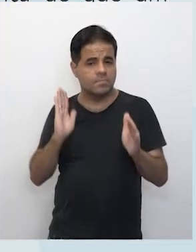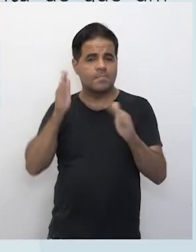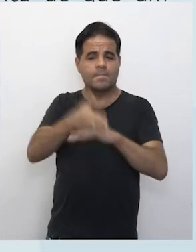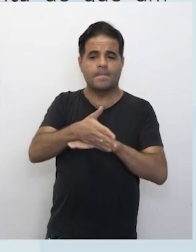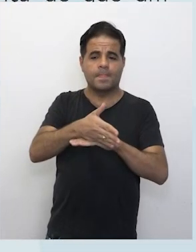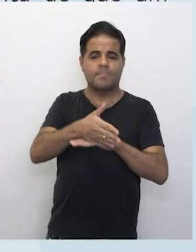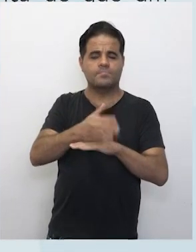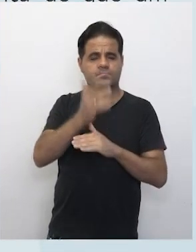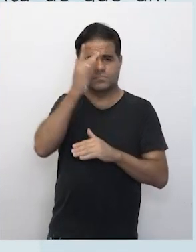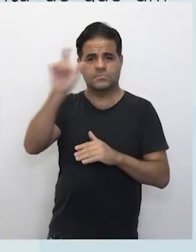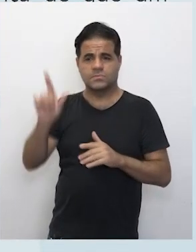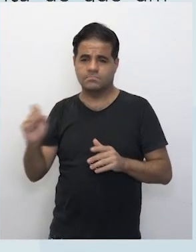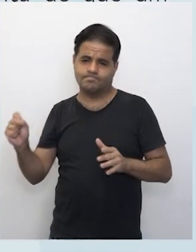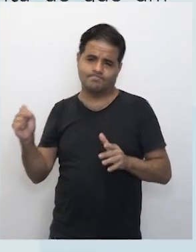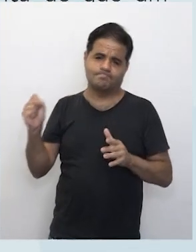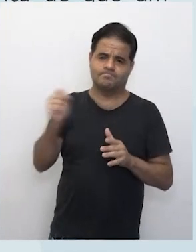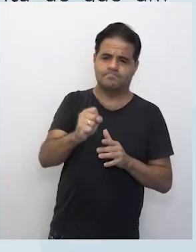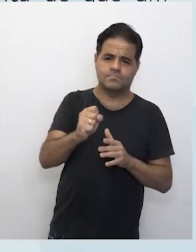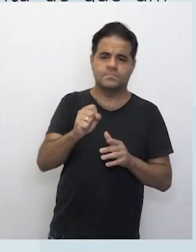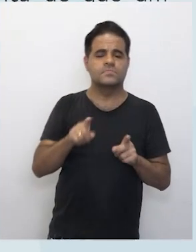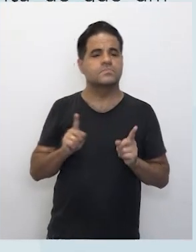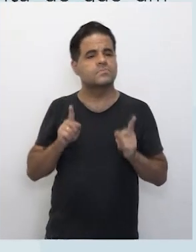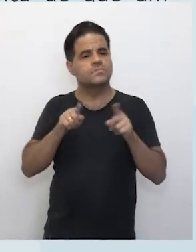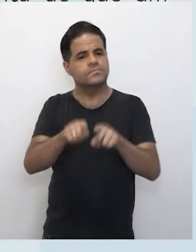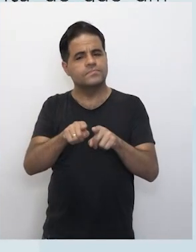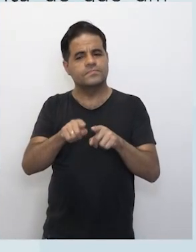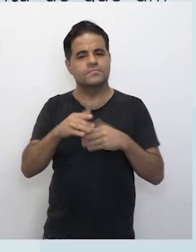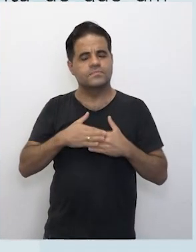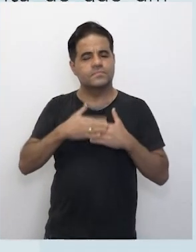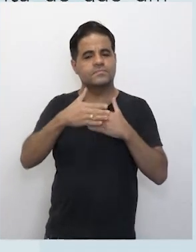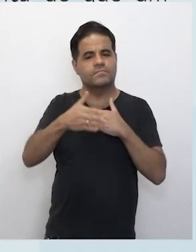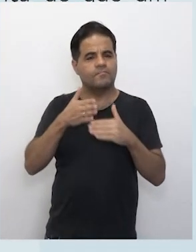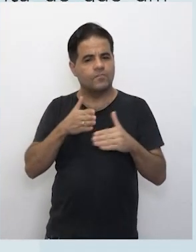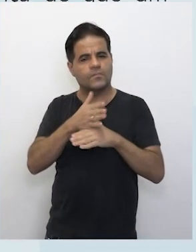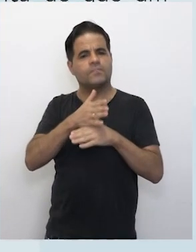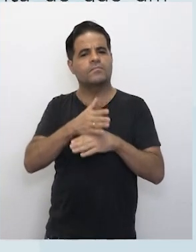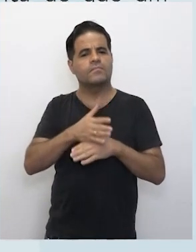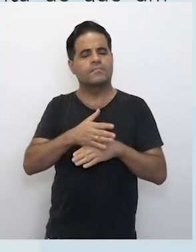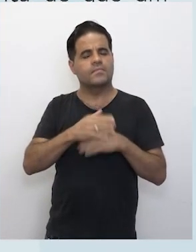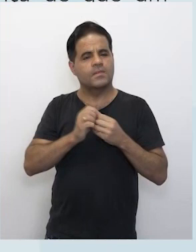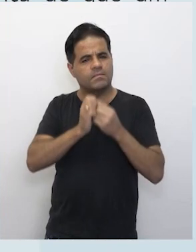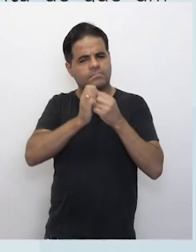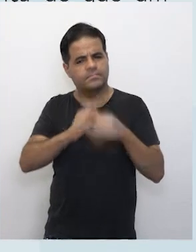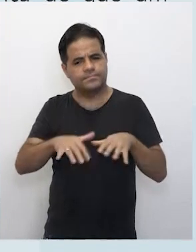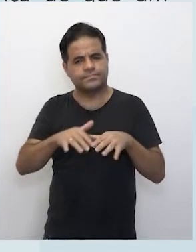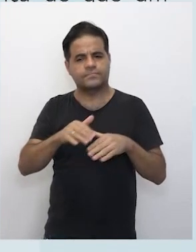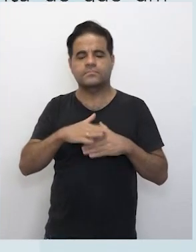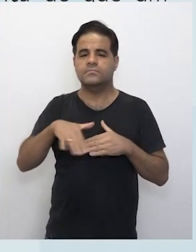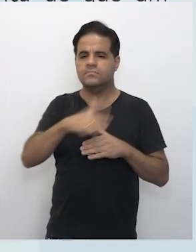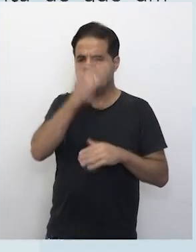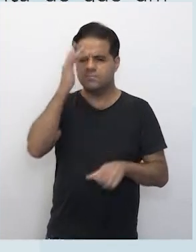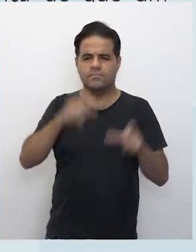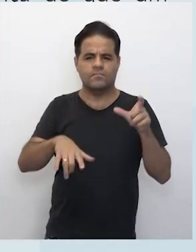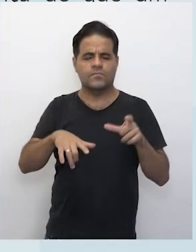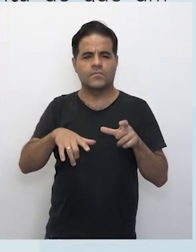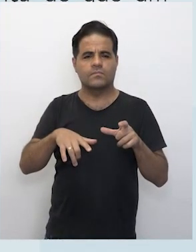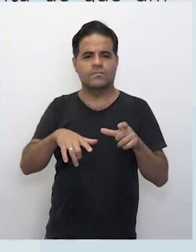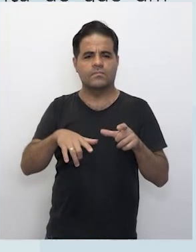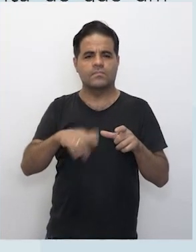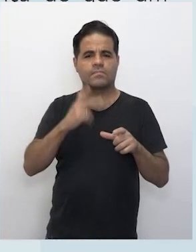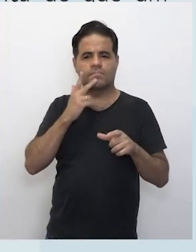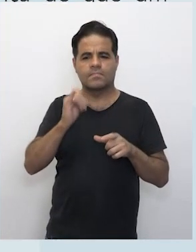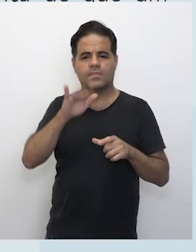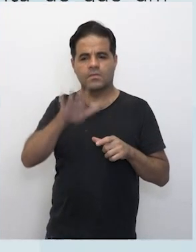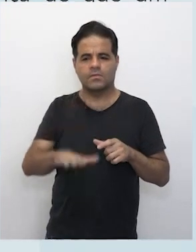de um cúmplice, tá? Então, a Artemisia passou por essa grande tragédia pessoal. O pai dela ficou do lado